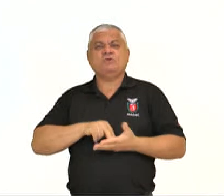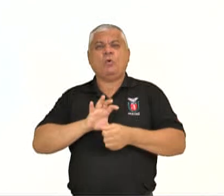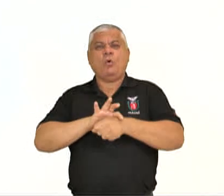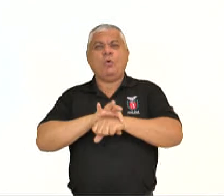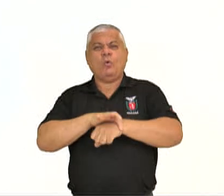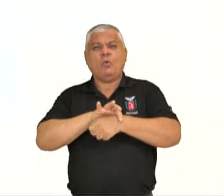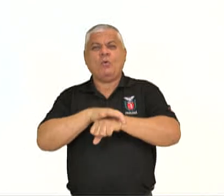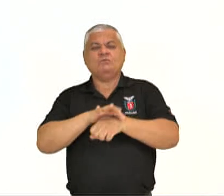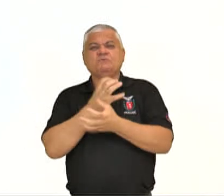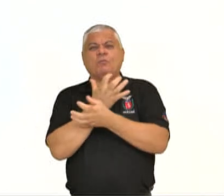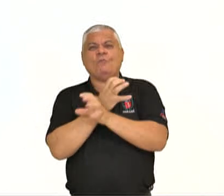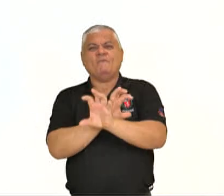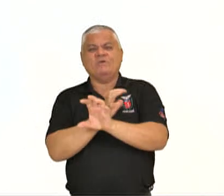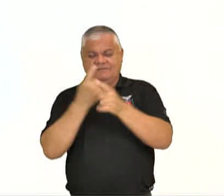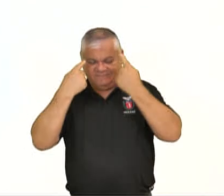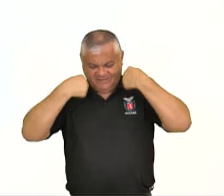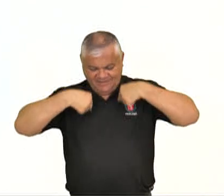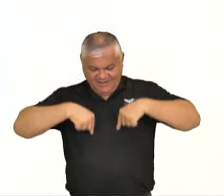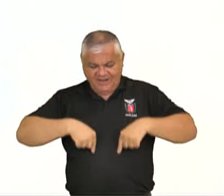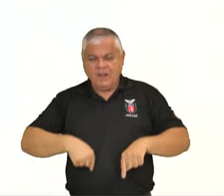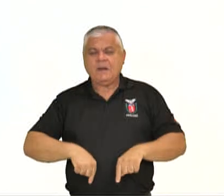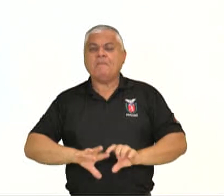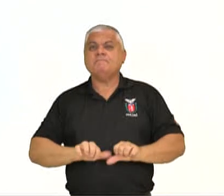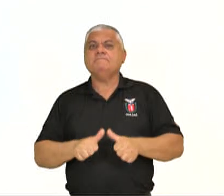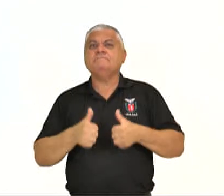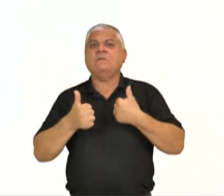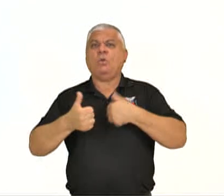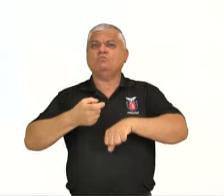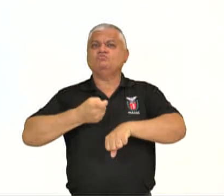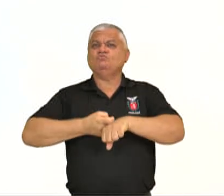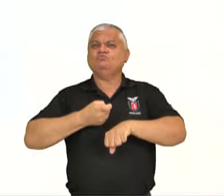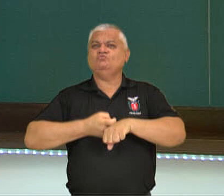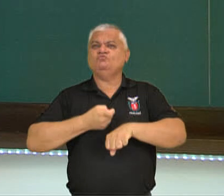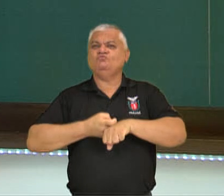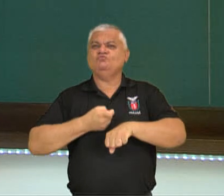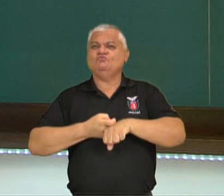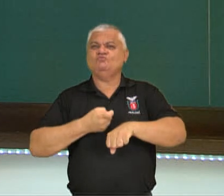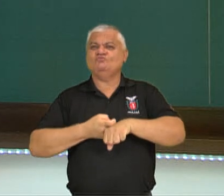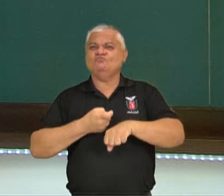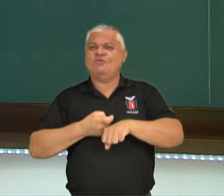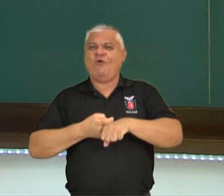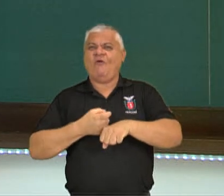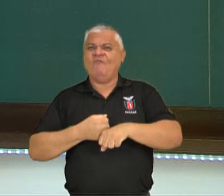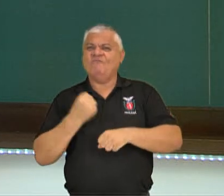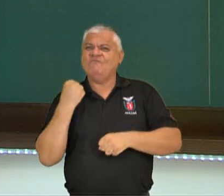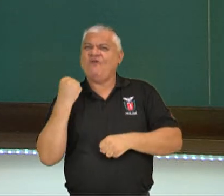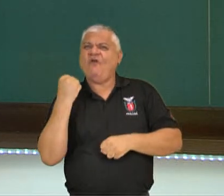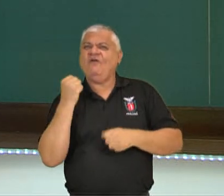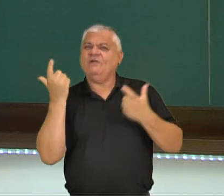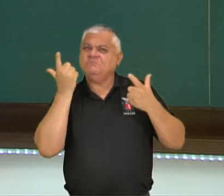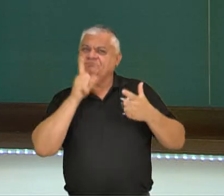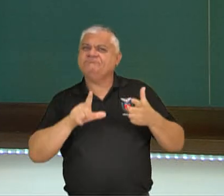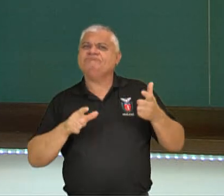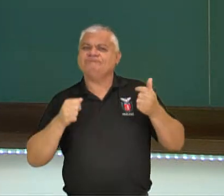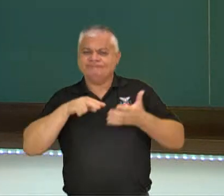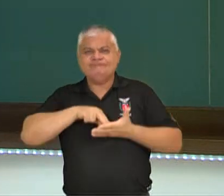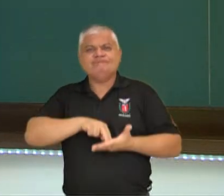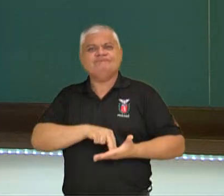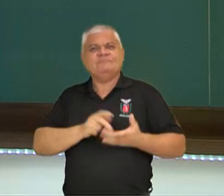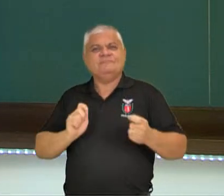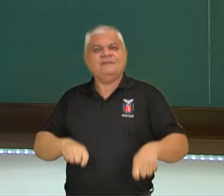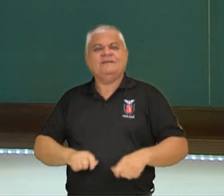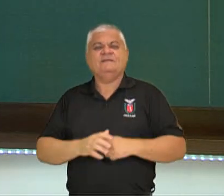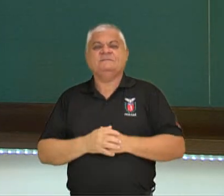ossos, do meu esqueleto, porque os meus músculos estarão mais fortes e vão garantir essa estabilidade,